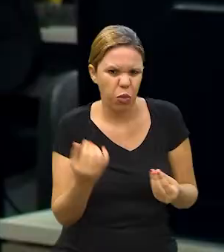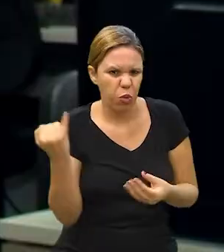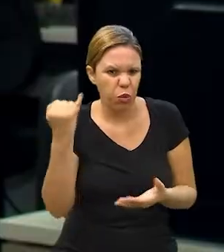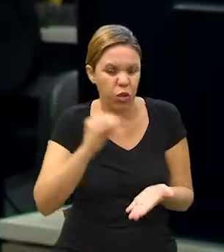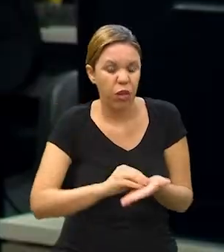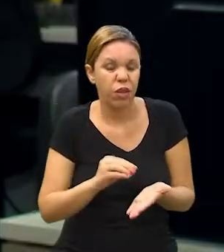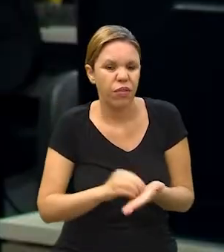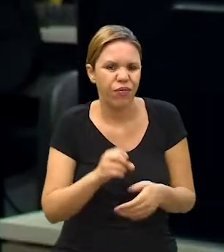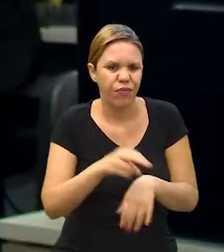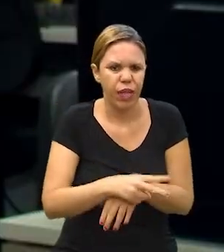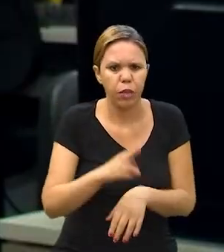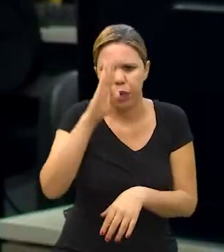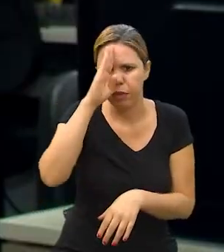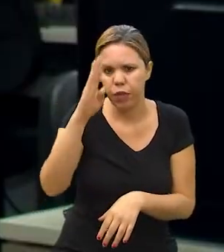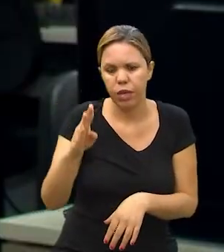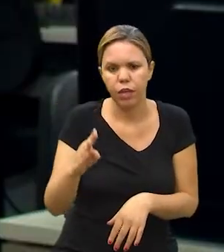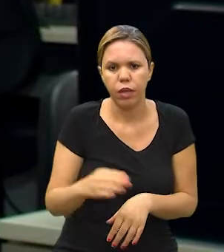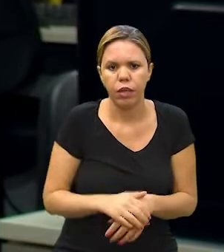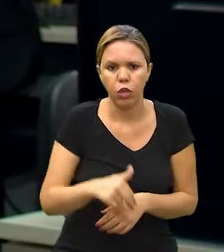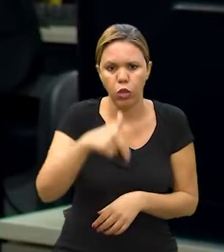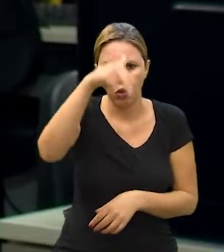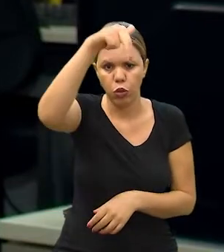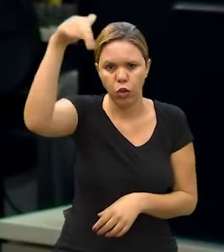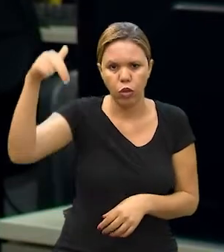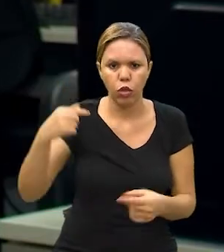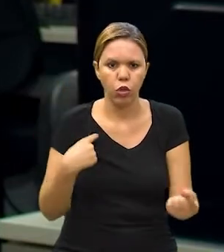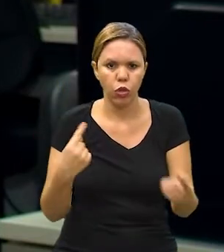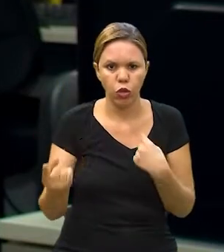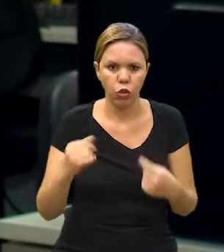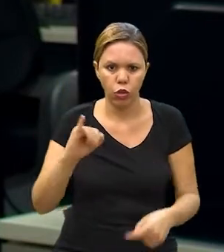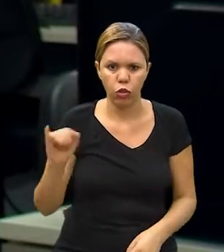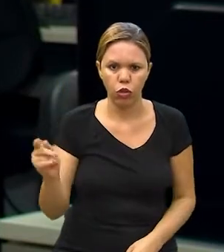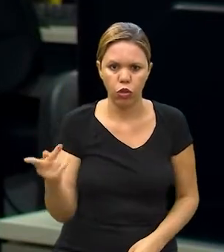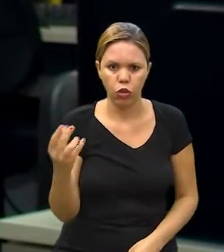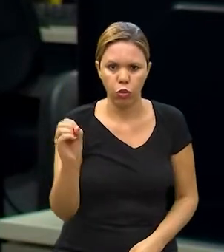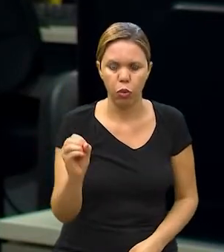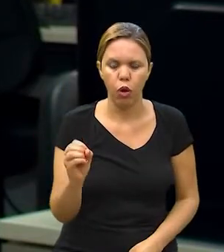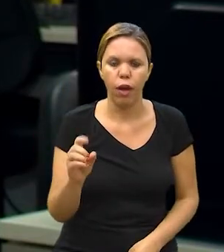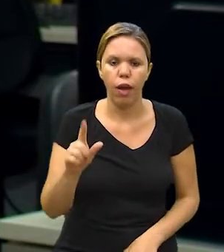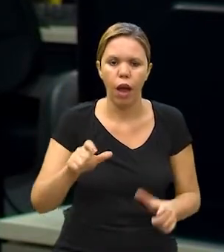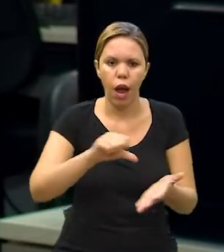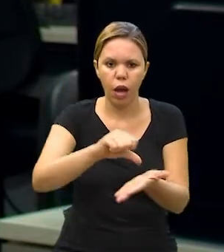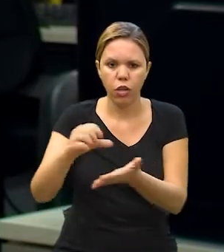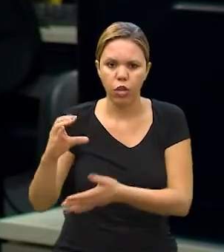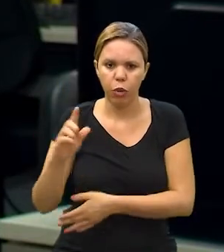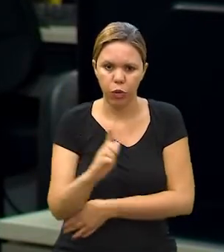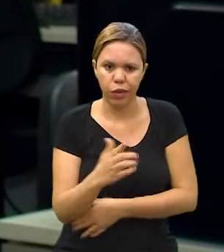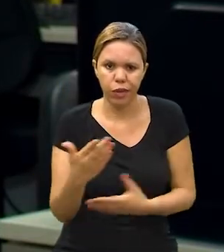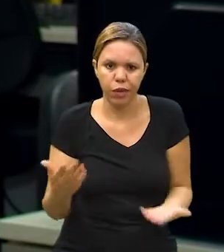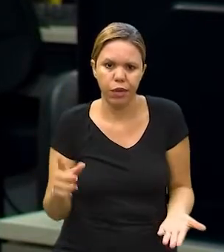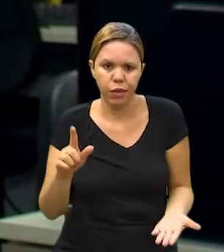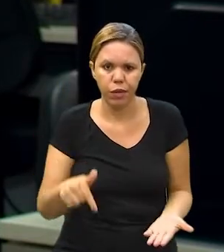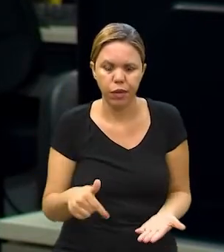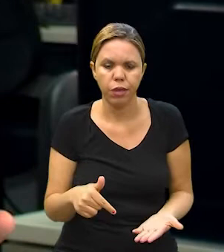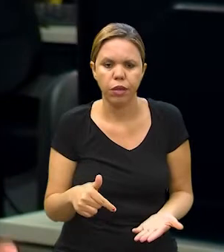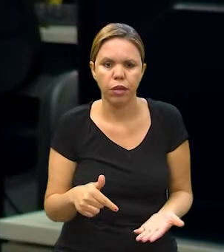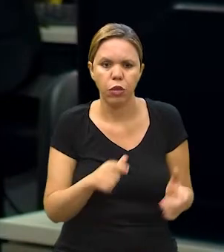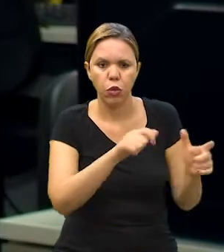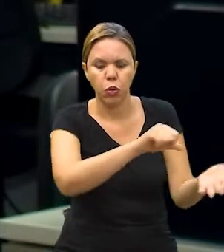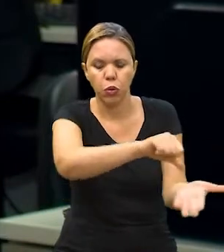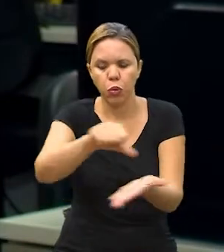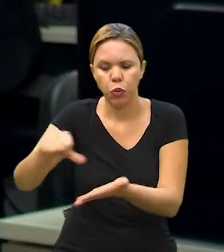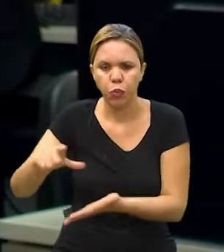importante, e principalmente na região noroeste, que pega o eixo da João Boyd, vai até a região lá do Campo Grande. Nesse universo aí é